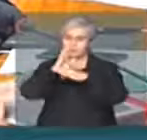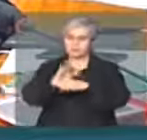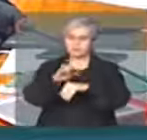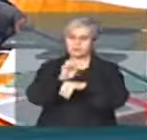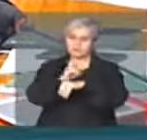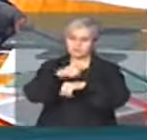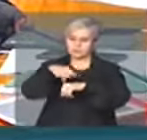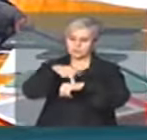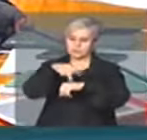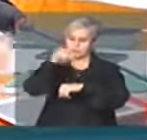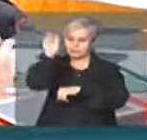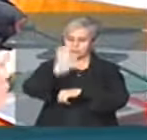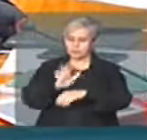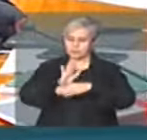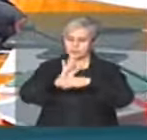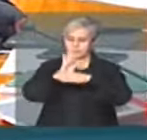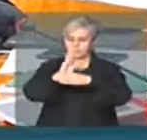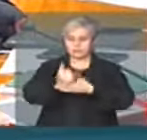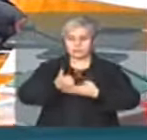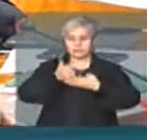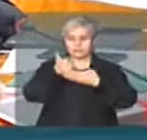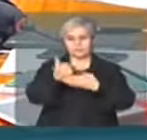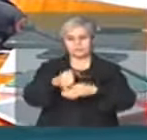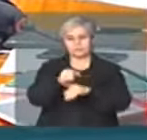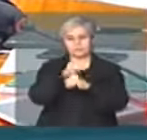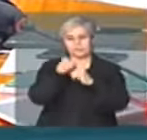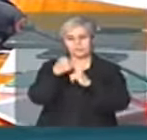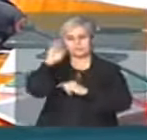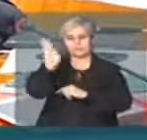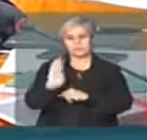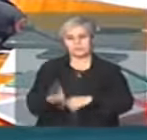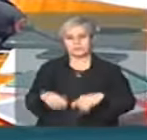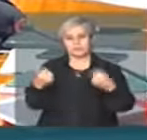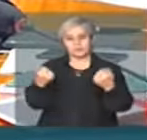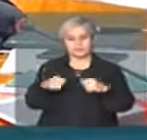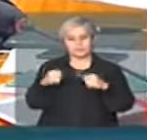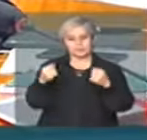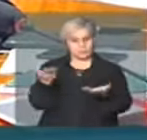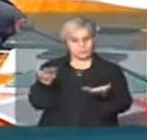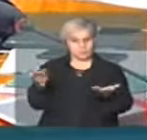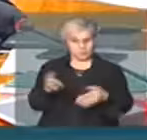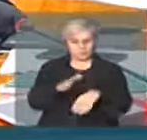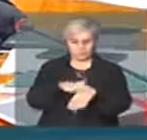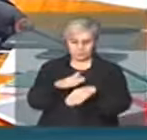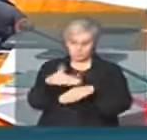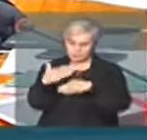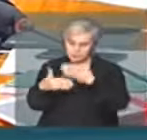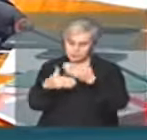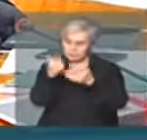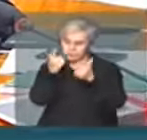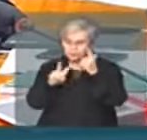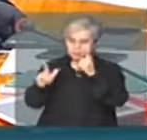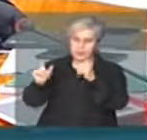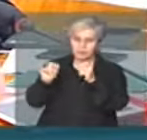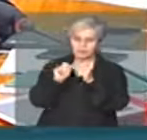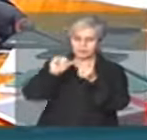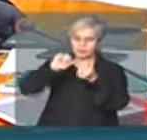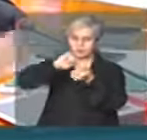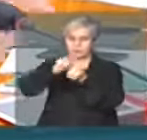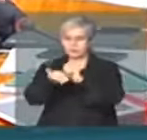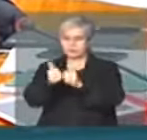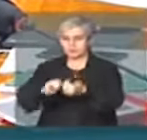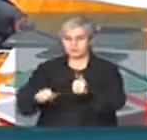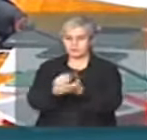brasileiro, em benefício da sociedade brasileira, nós precisamos deste tempo para construir alguma coisa que